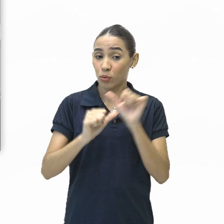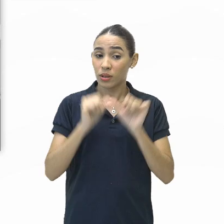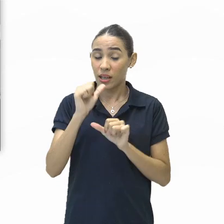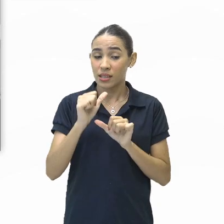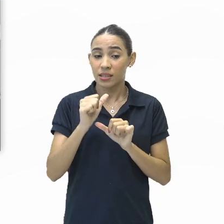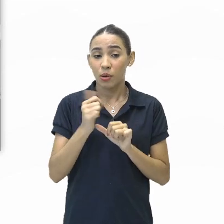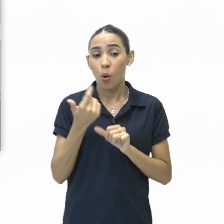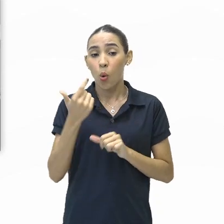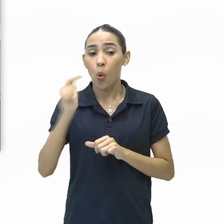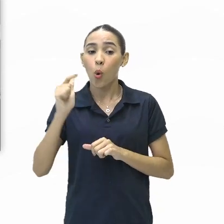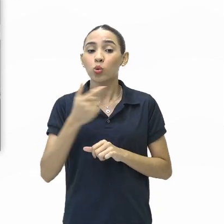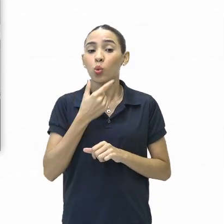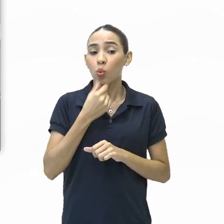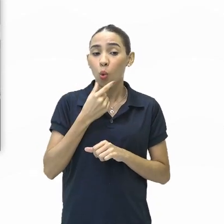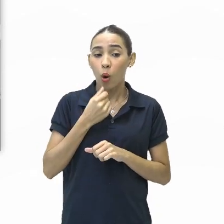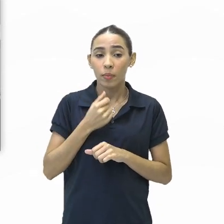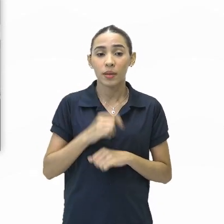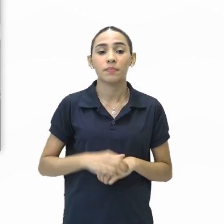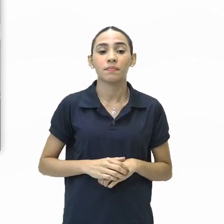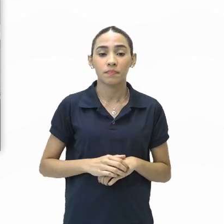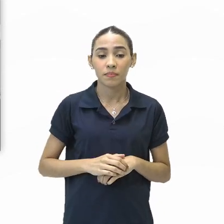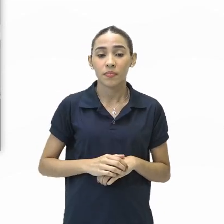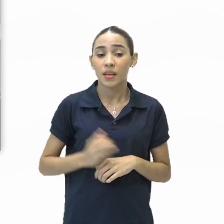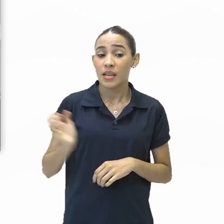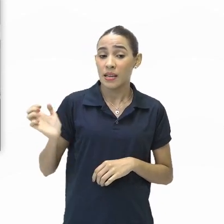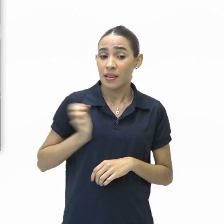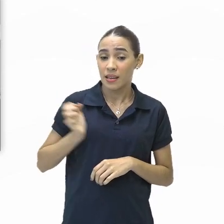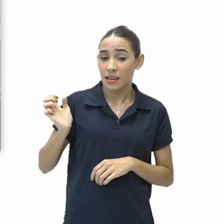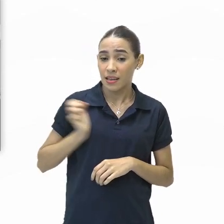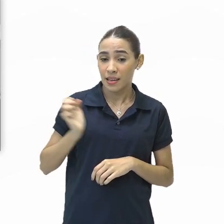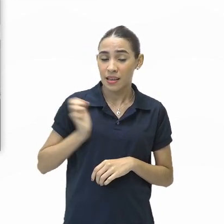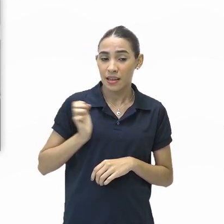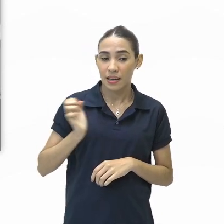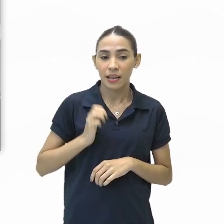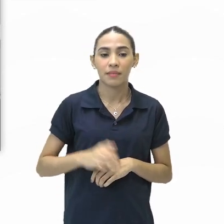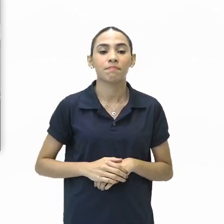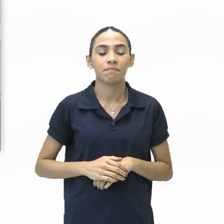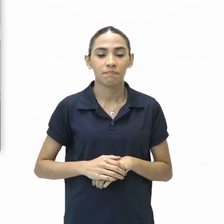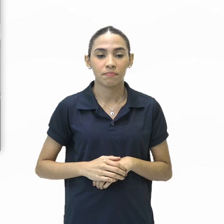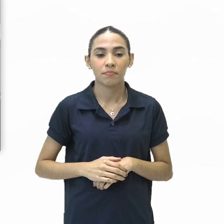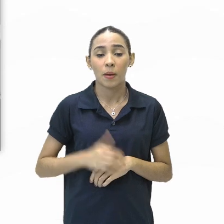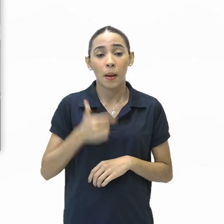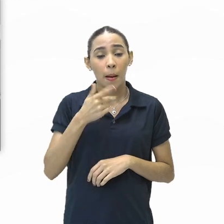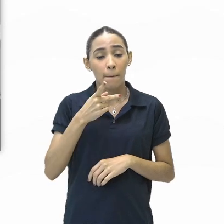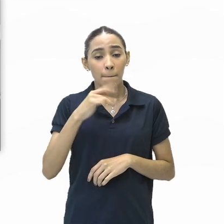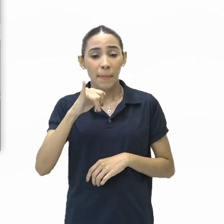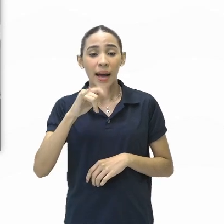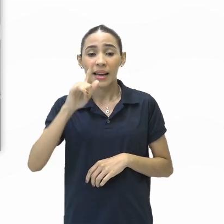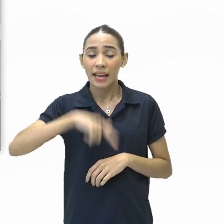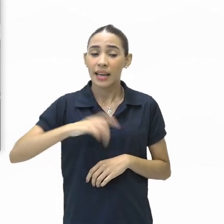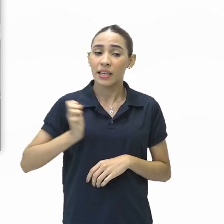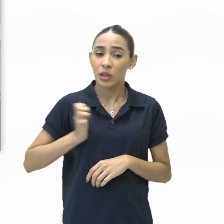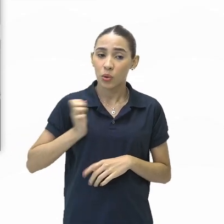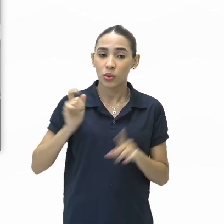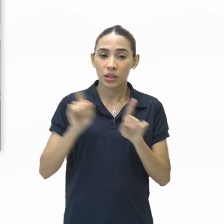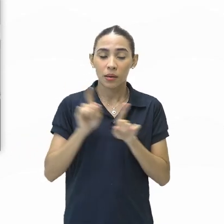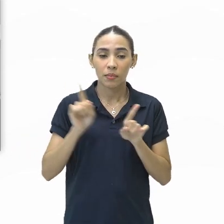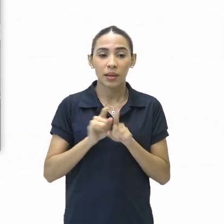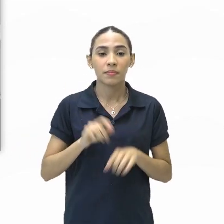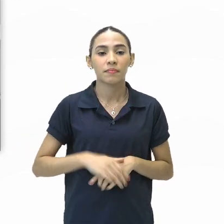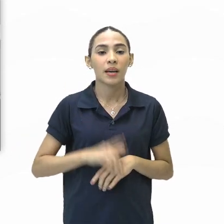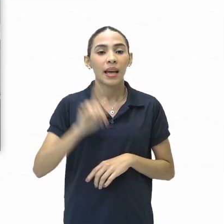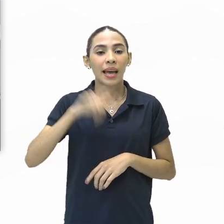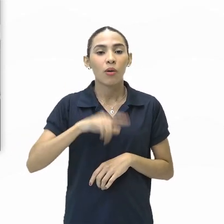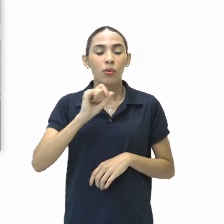né? Ela é rica, filha do conselheiro Dutra. Então, ela vem já de uma família que tem dinheiro. Virgília é a